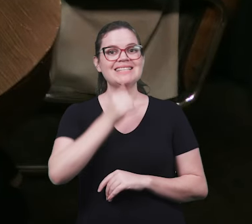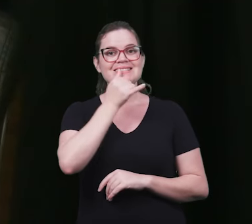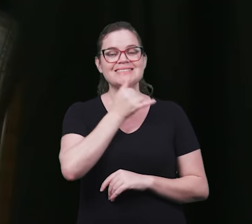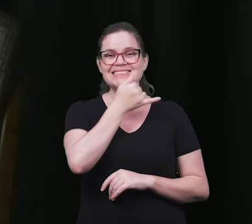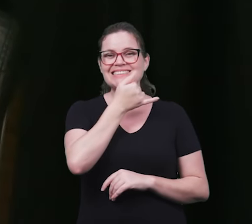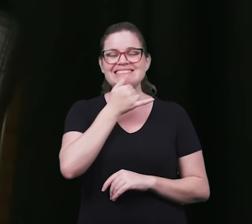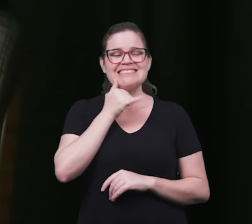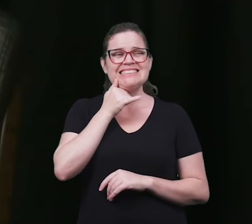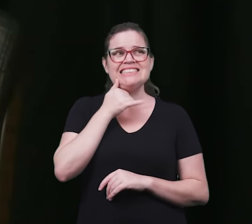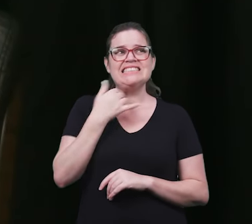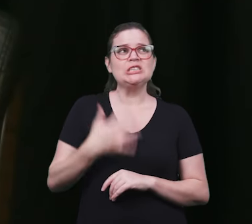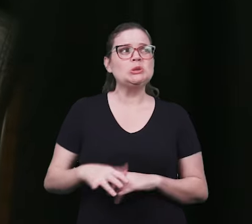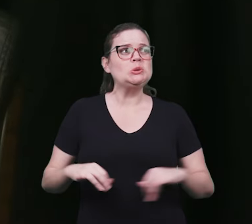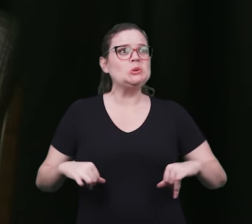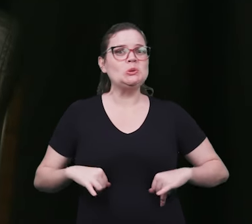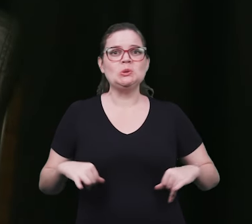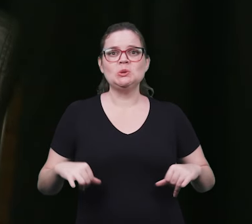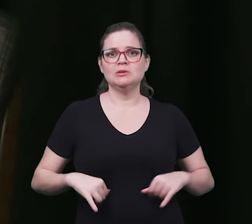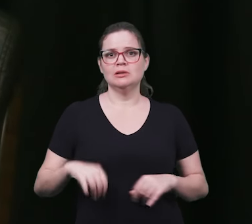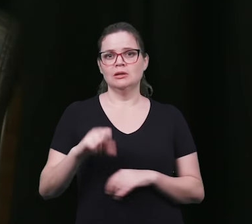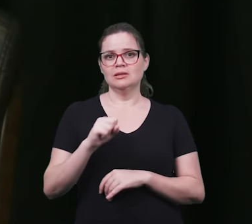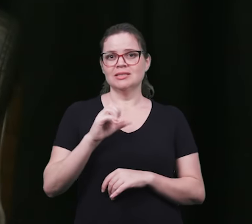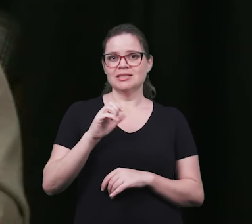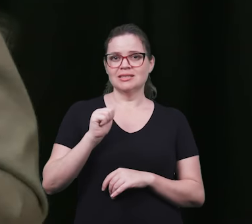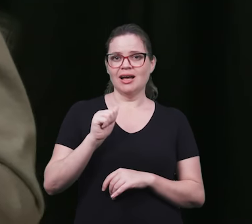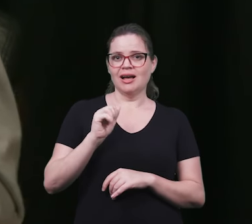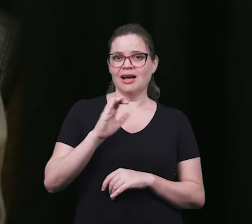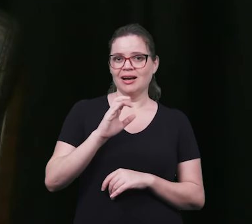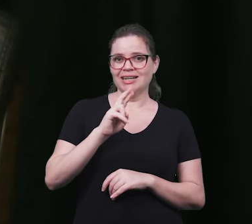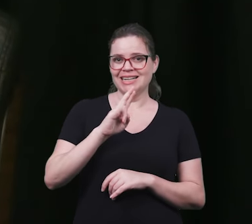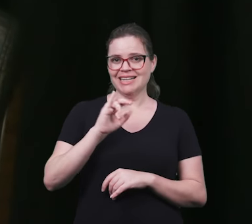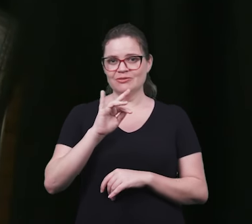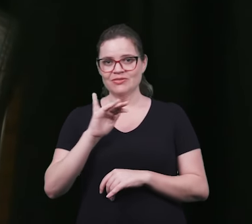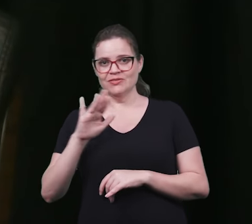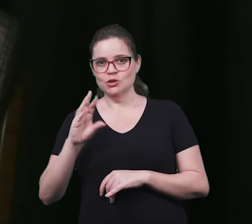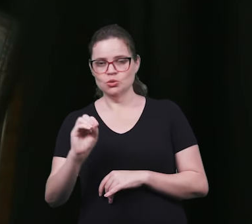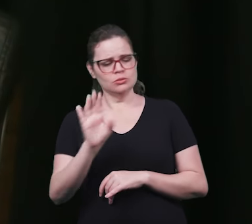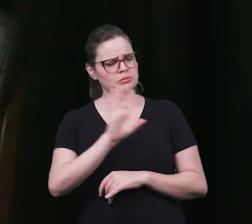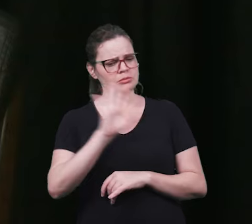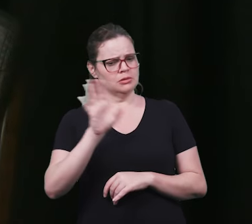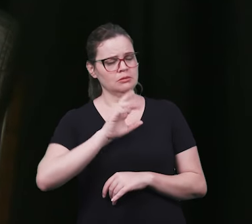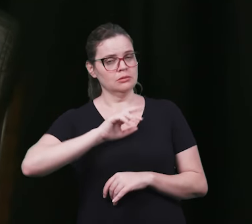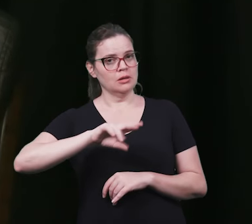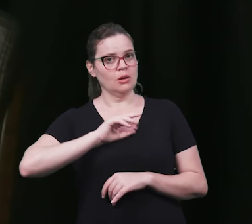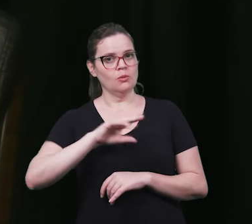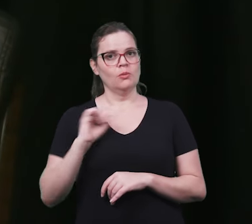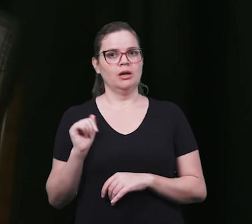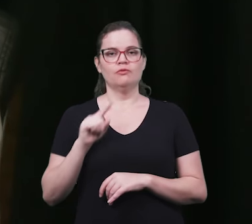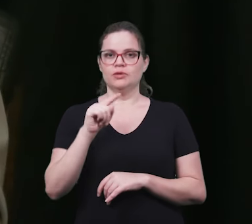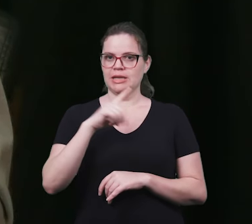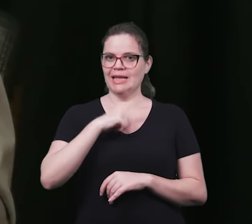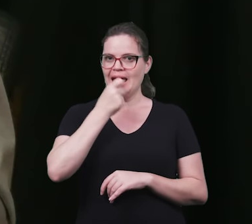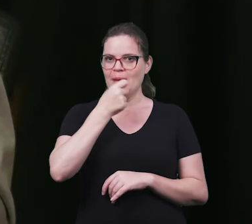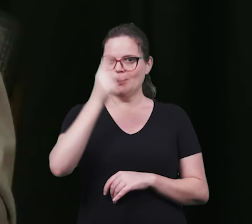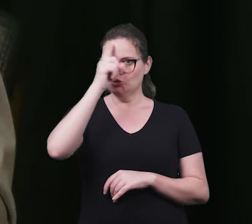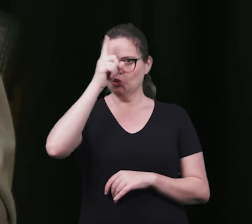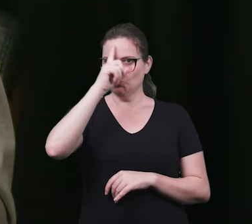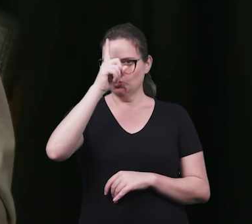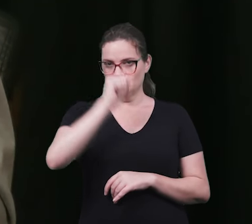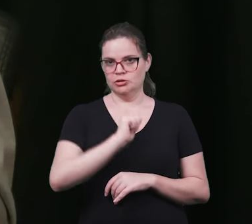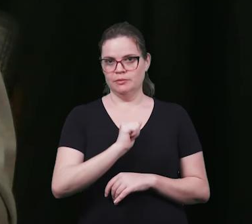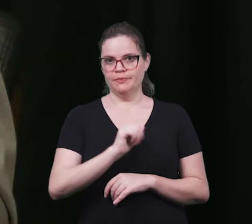Um período de jejum ou consagração não é um sacrifício. Então, você tem um remédio controlado que você tem que